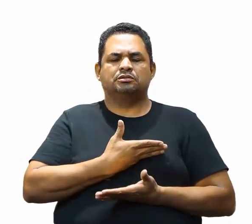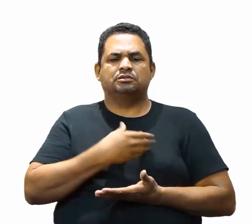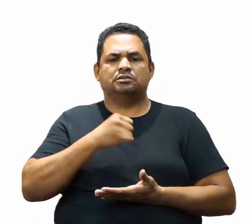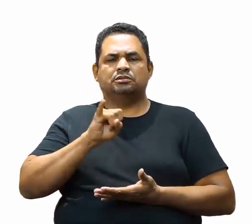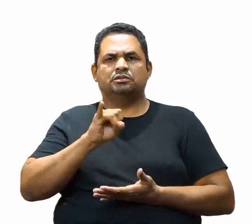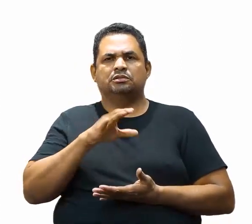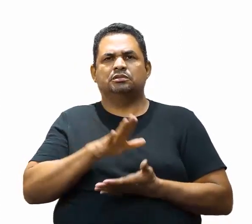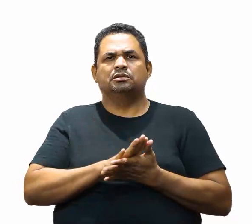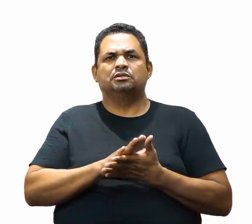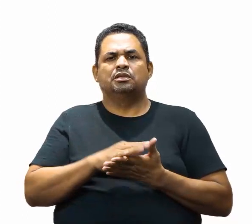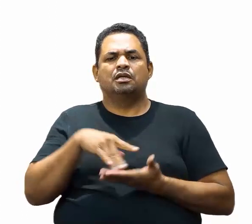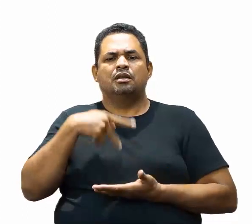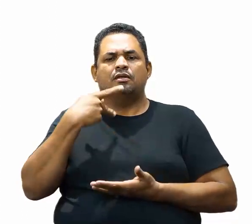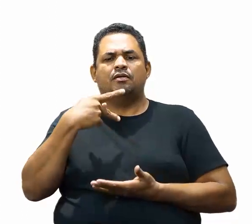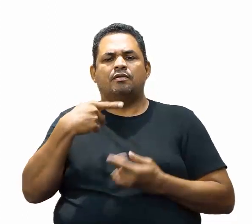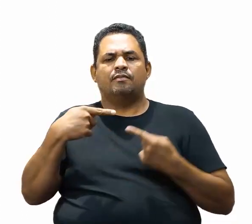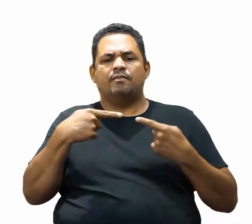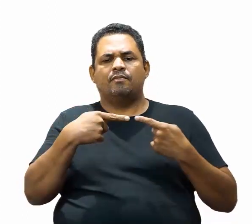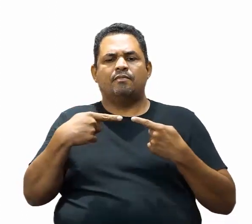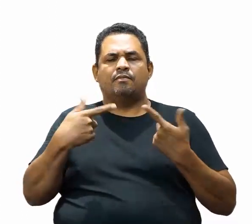se referindo a essa amiga como